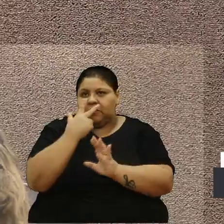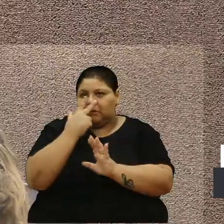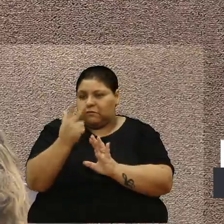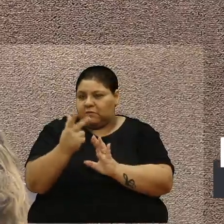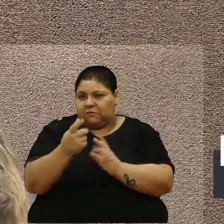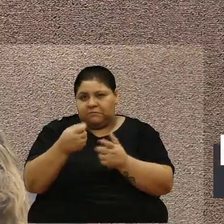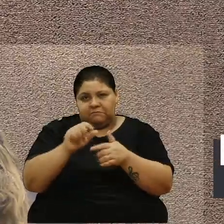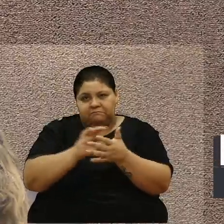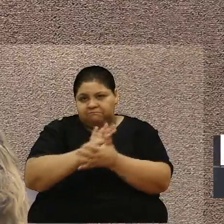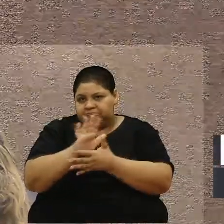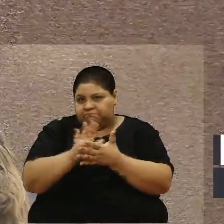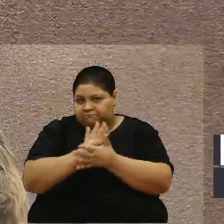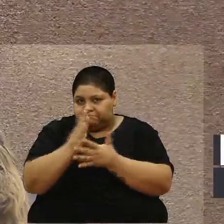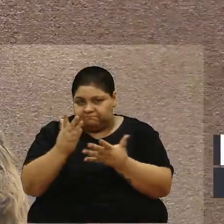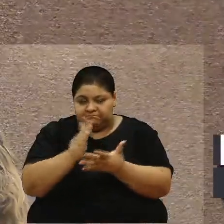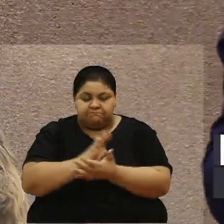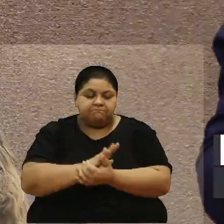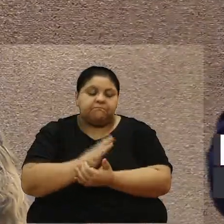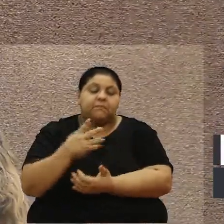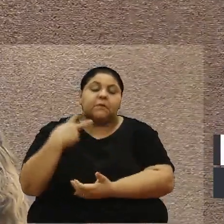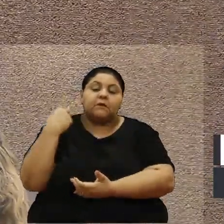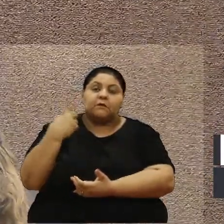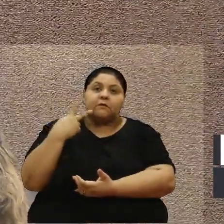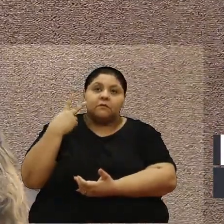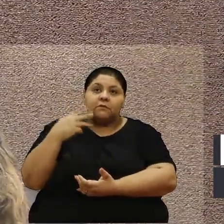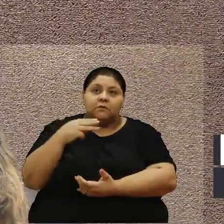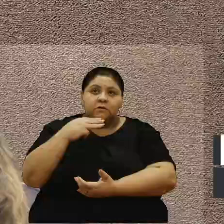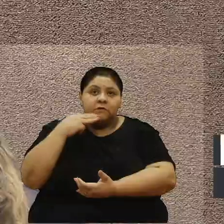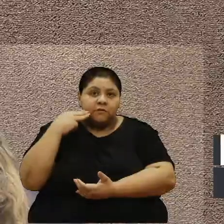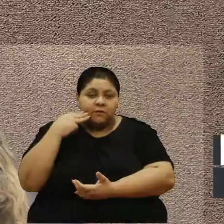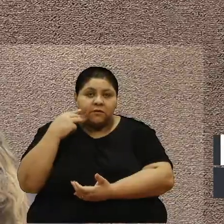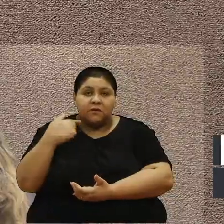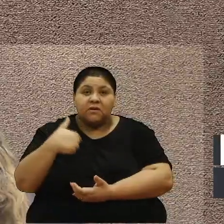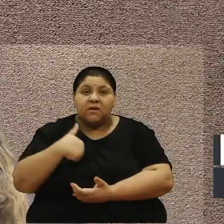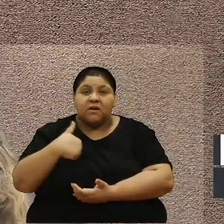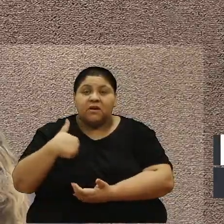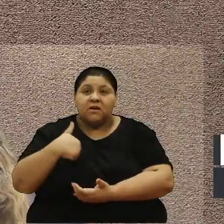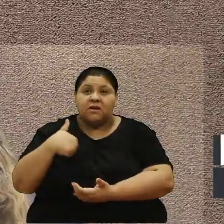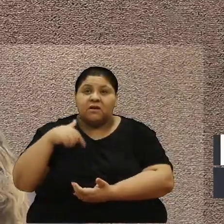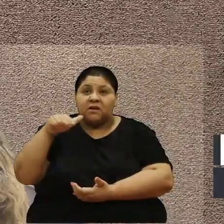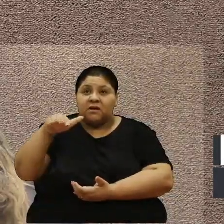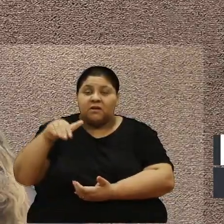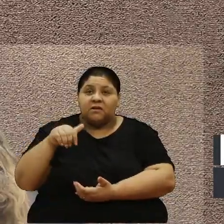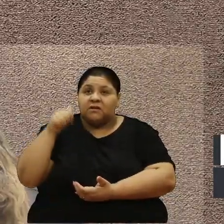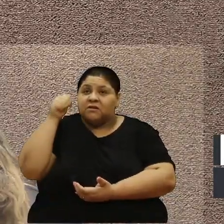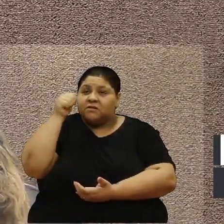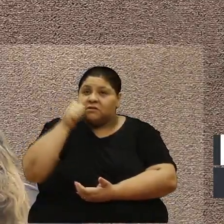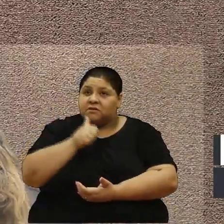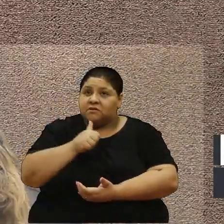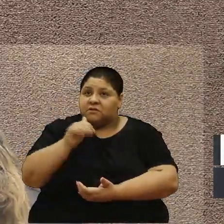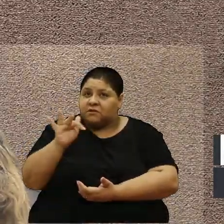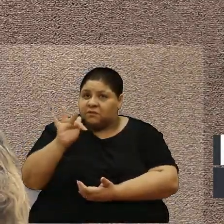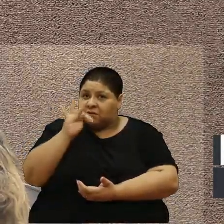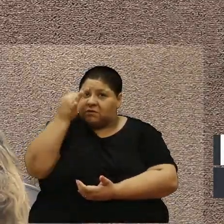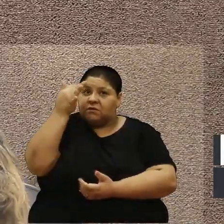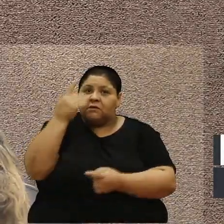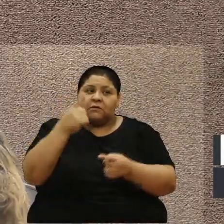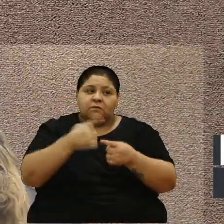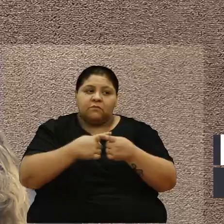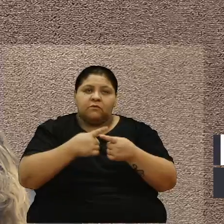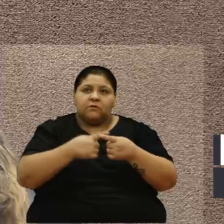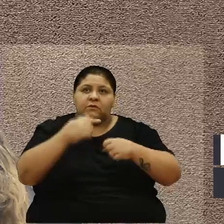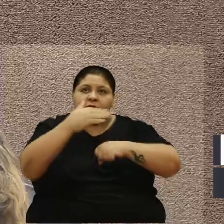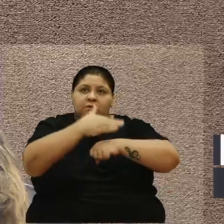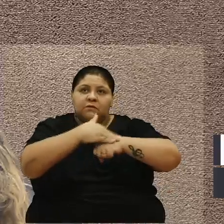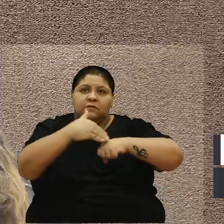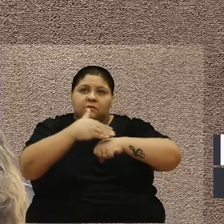né? Mas, vereadora Marisol, quando eu chamo uma mulher de flor, é por ternura,